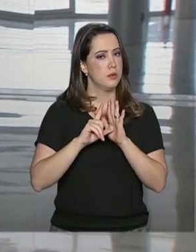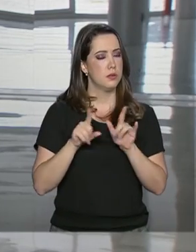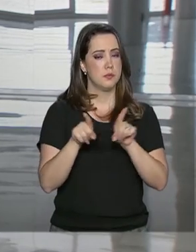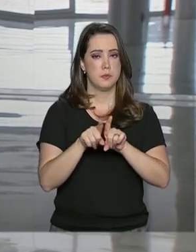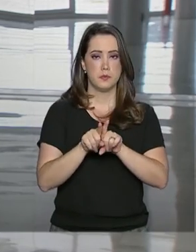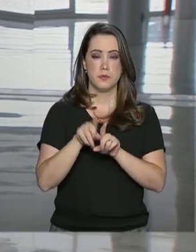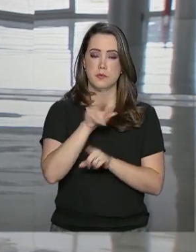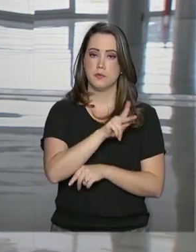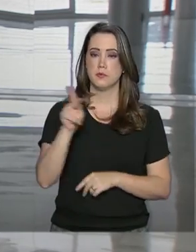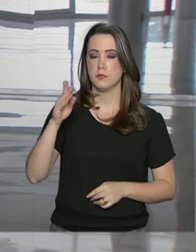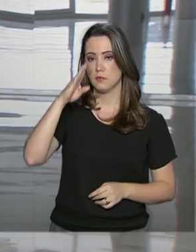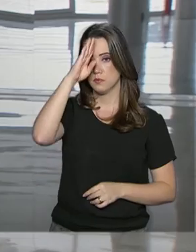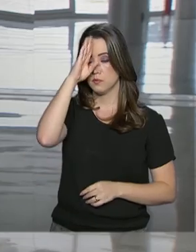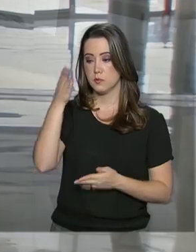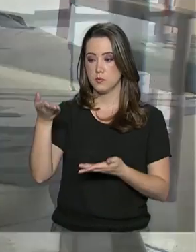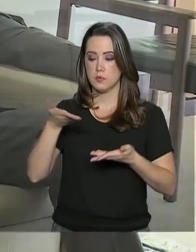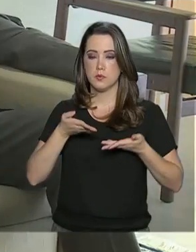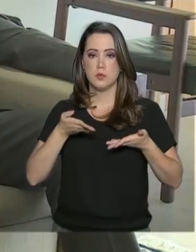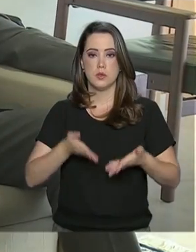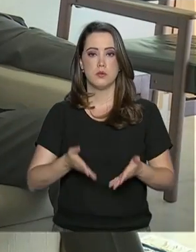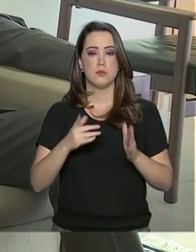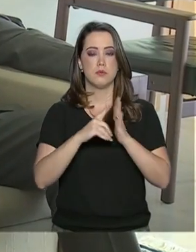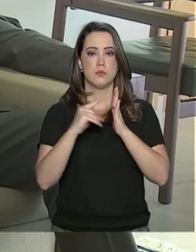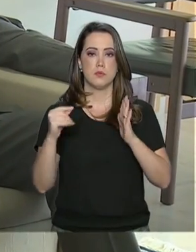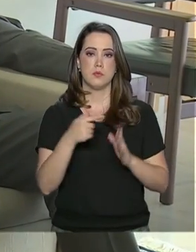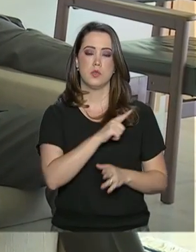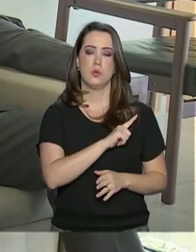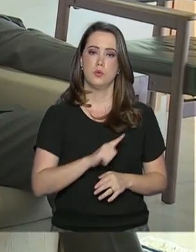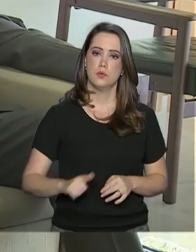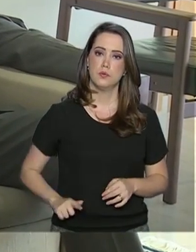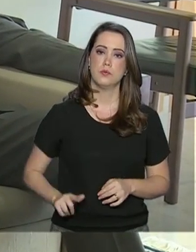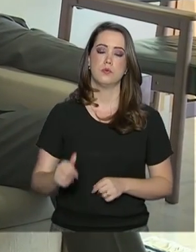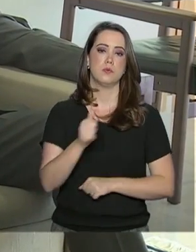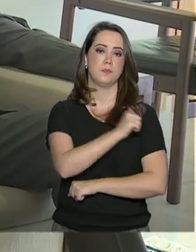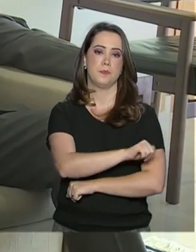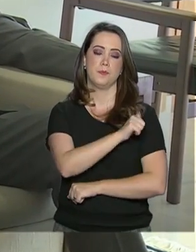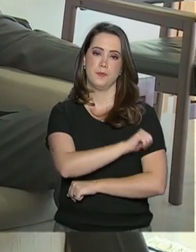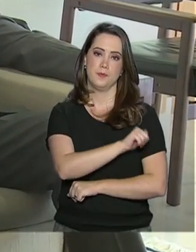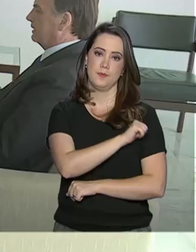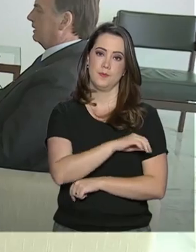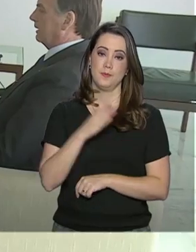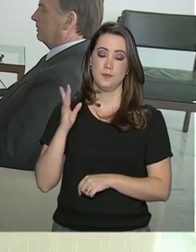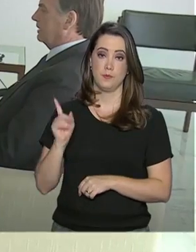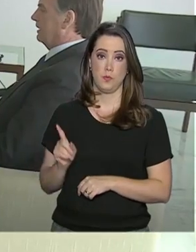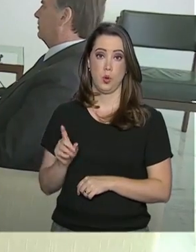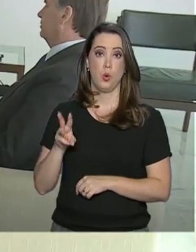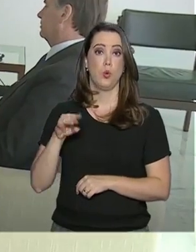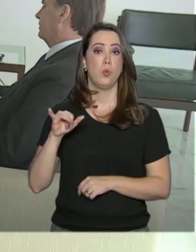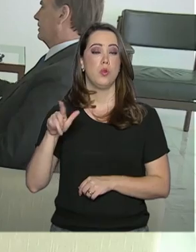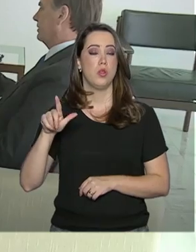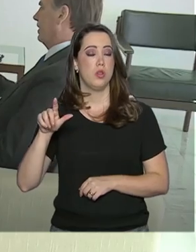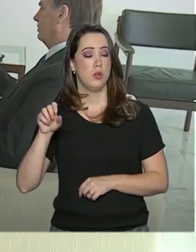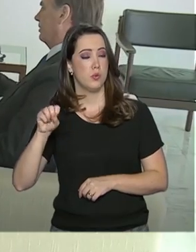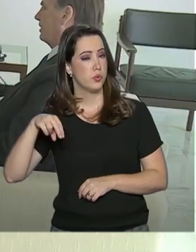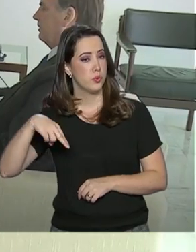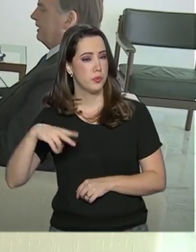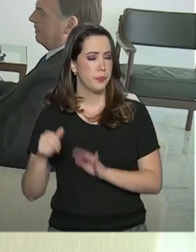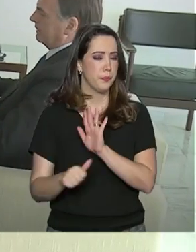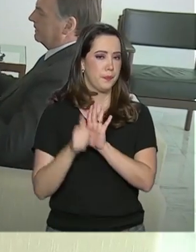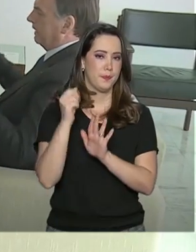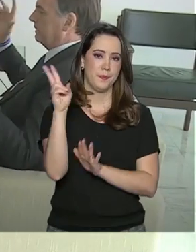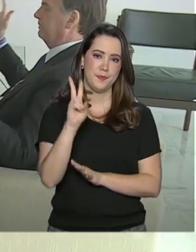o presidente Bolsonaro recebeu aqui no Palácio do Planalto o governador do Rio de Janeiro, Wilson Witzel. Foi a primeira reunião do governador